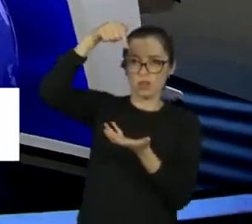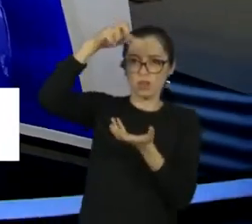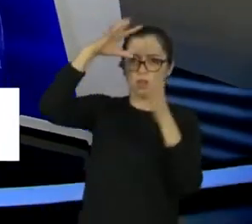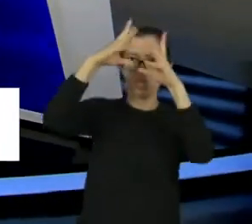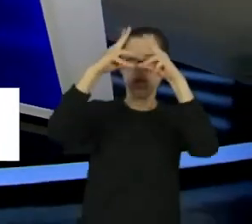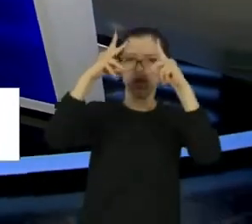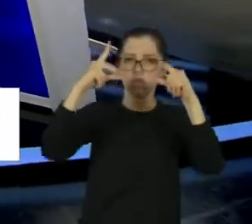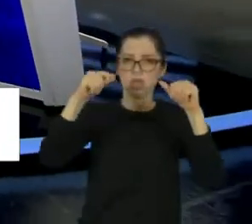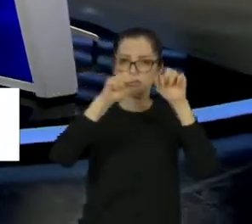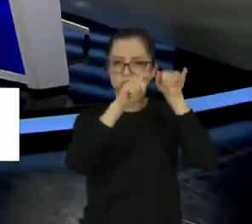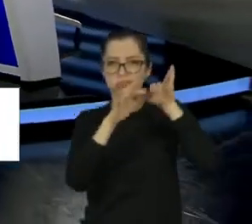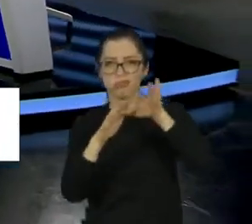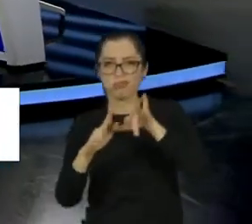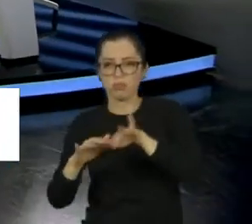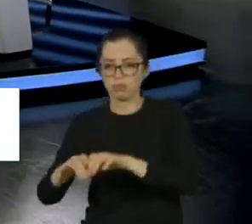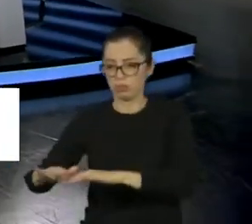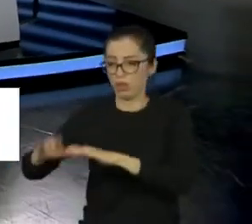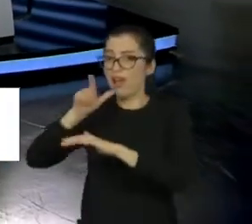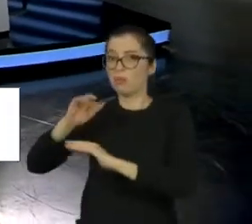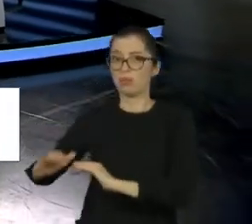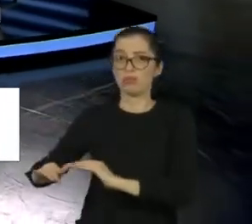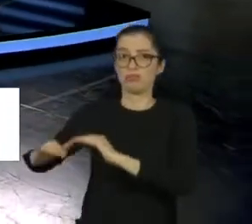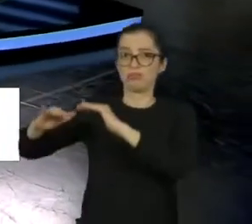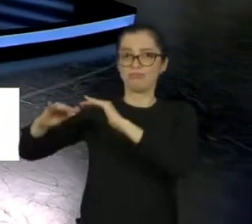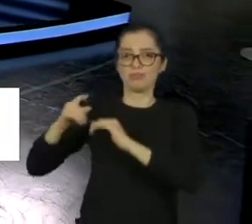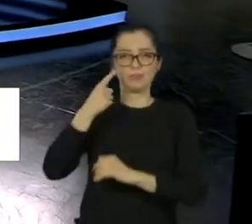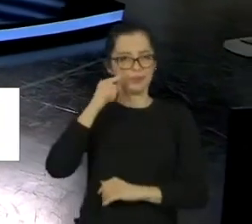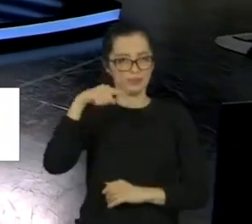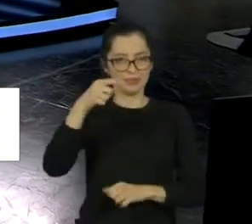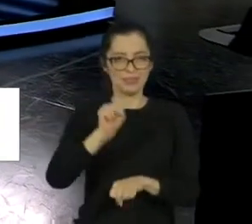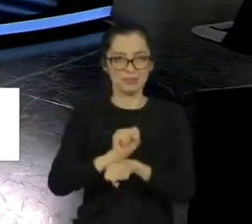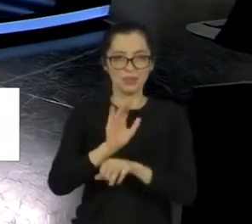ameaça as regiões costeiras. A gente volta em instantes.